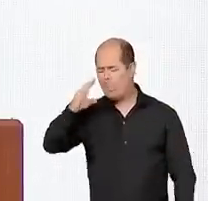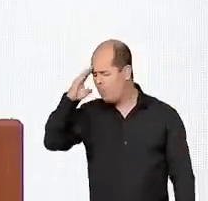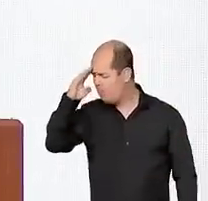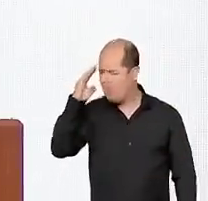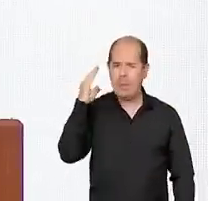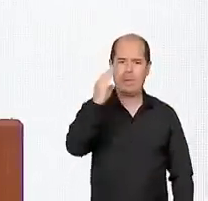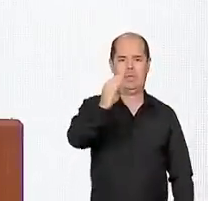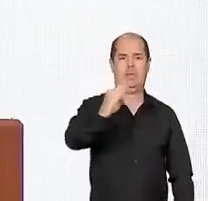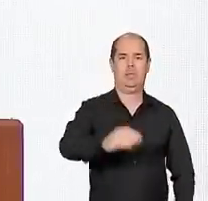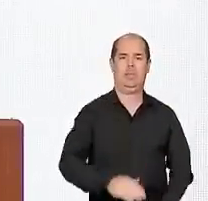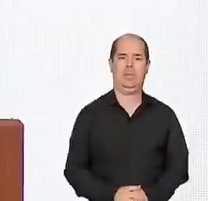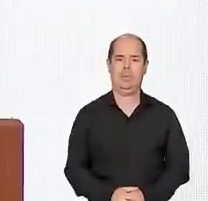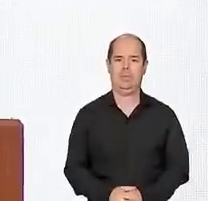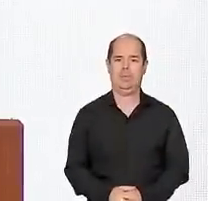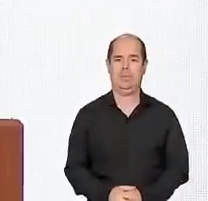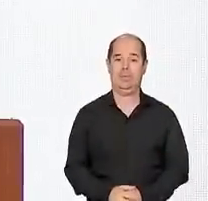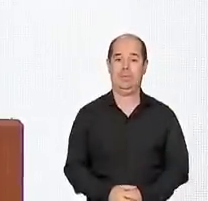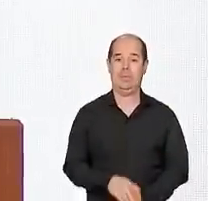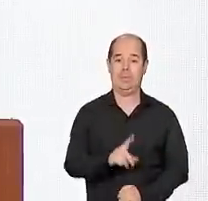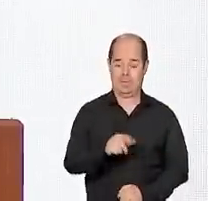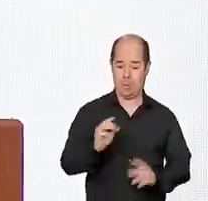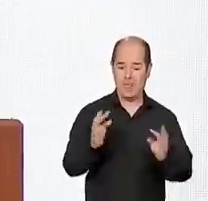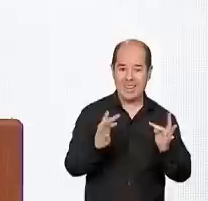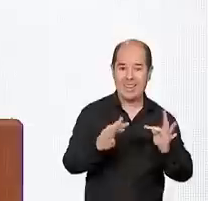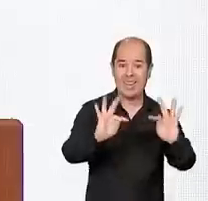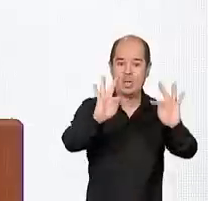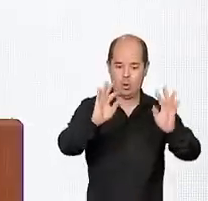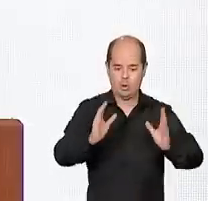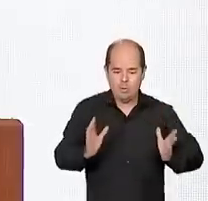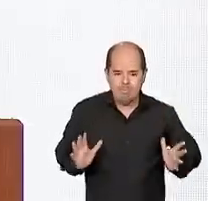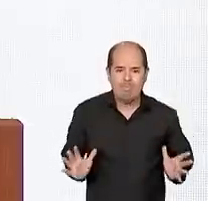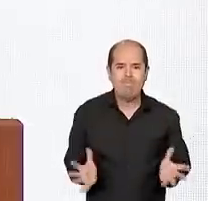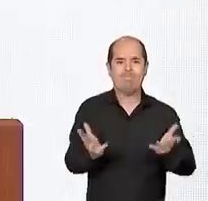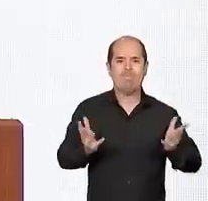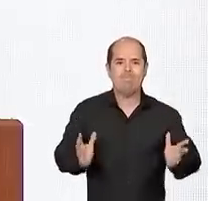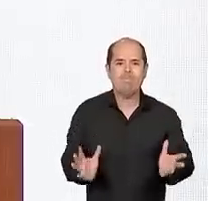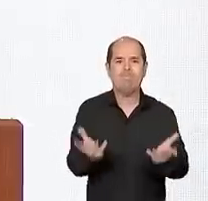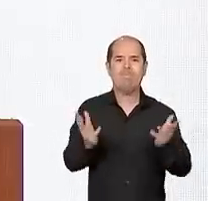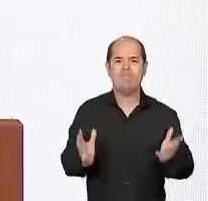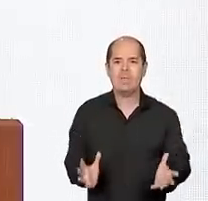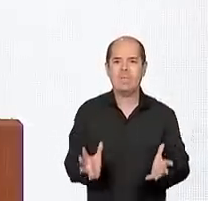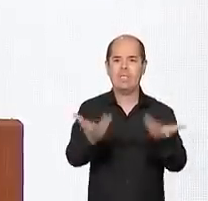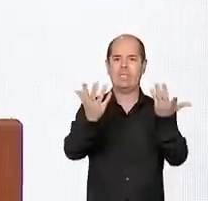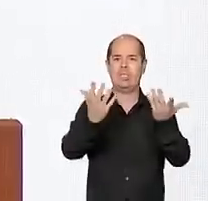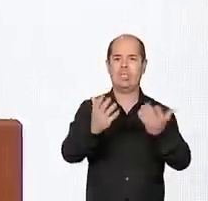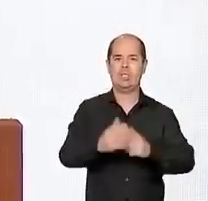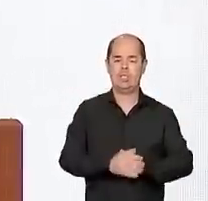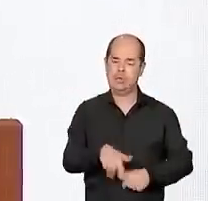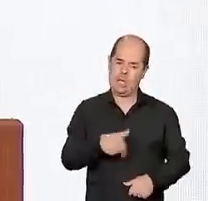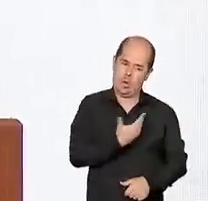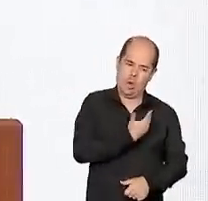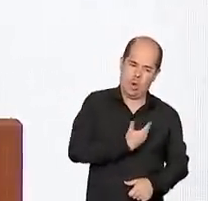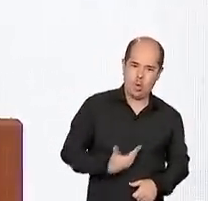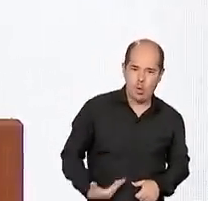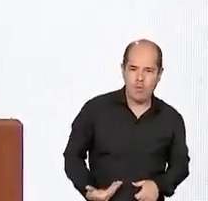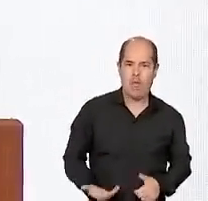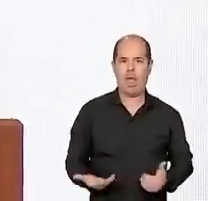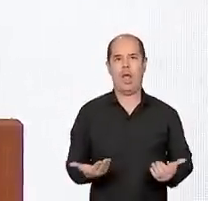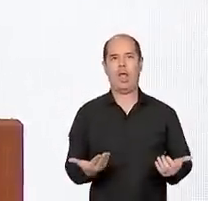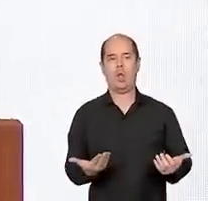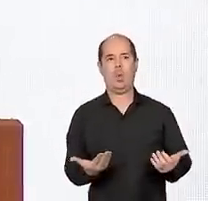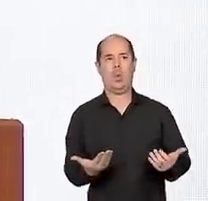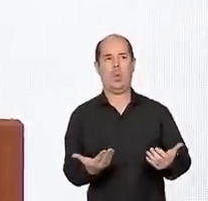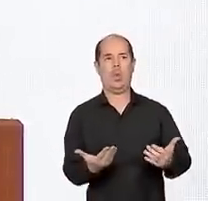dessa relação, do incentivo à inovação nessa relação público-privado, a importância da universidade,